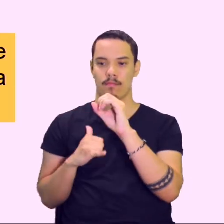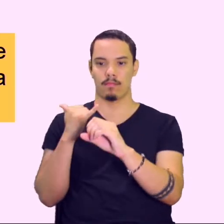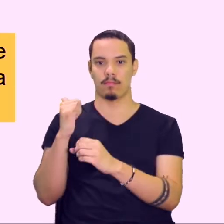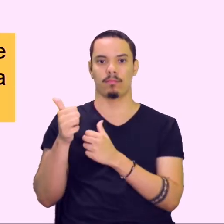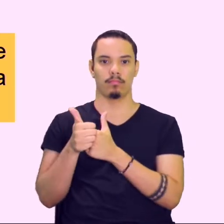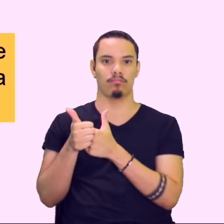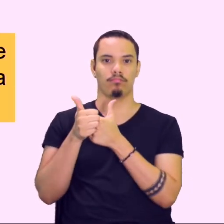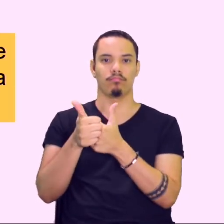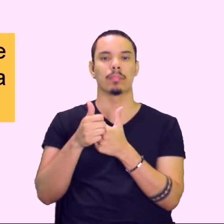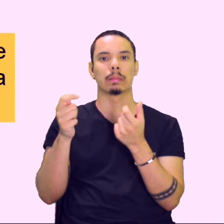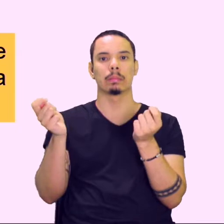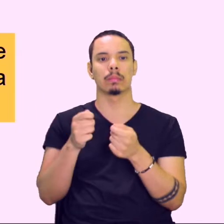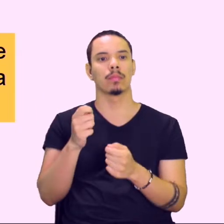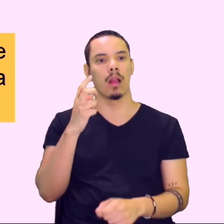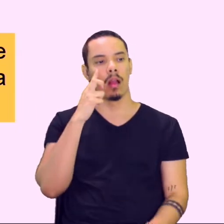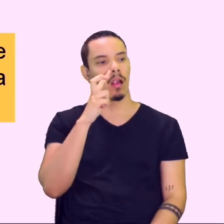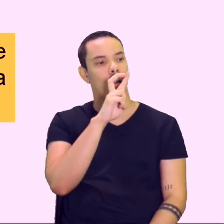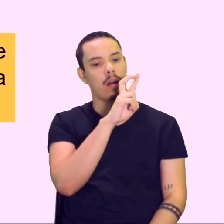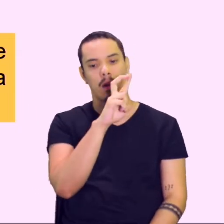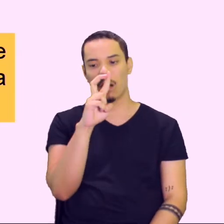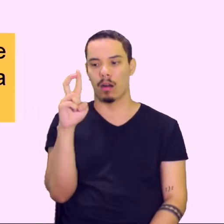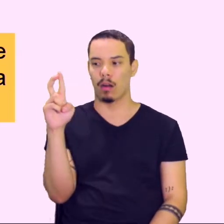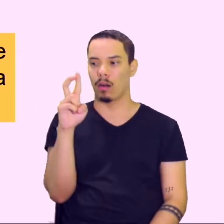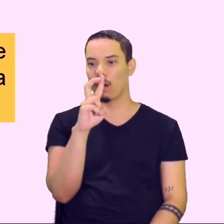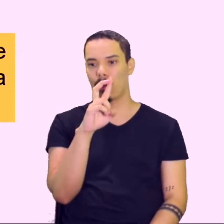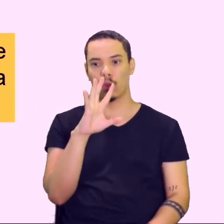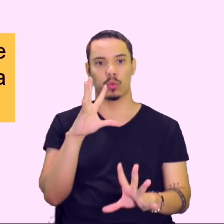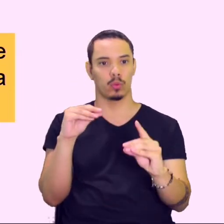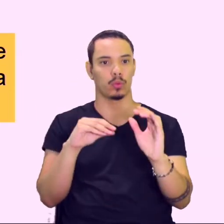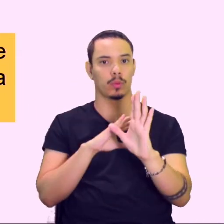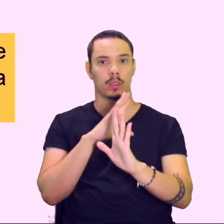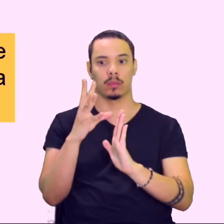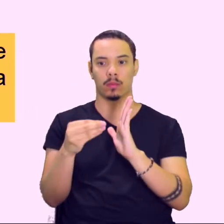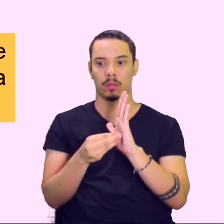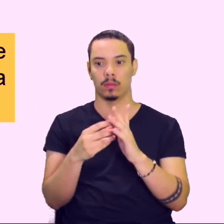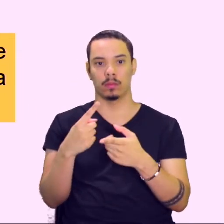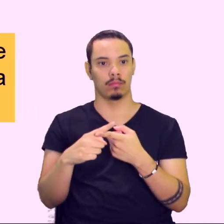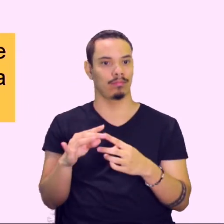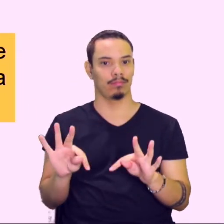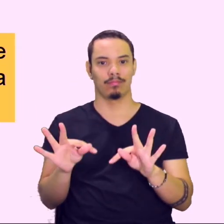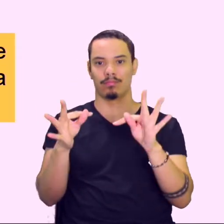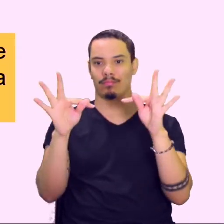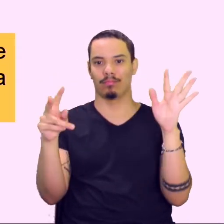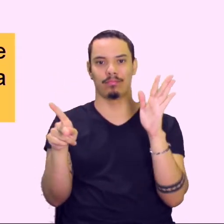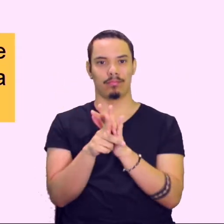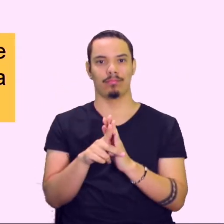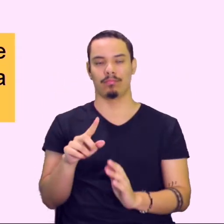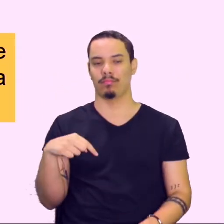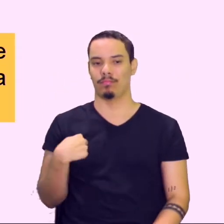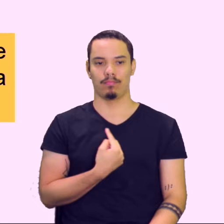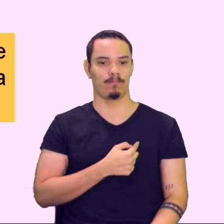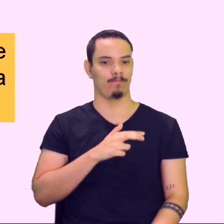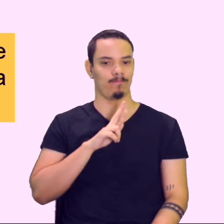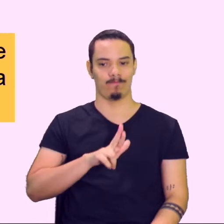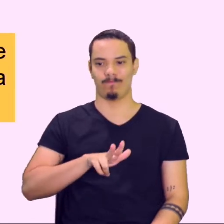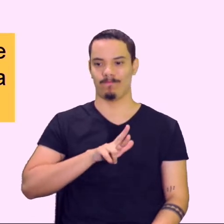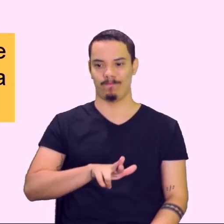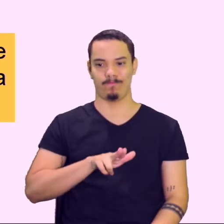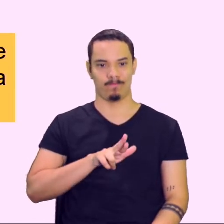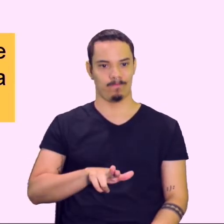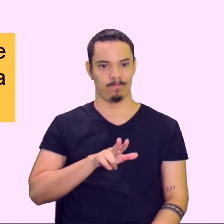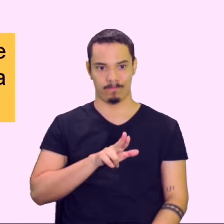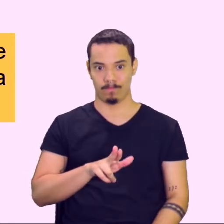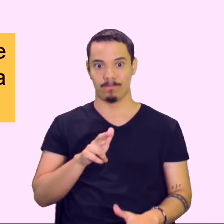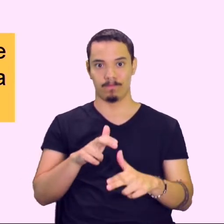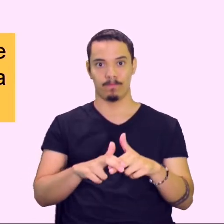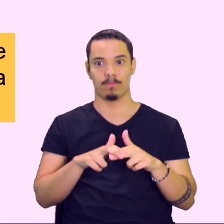permite monitorar toda a Amazônia. Como eu falei, professor, essa tecnologia não é nossa. Radares e satélites.